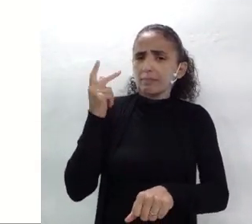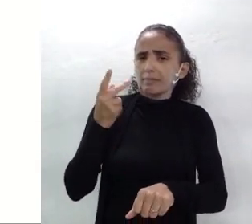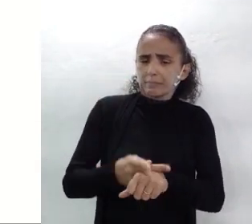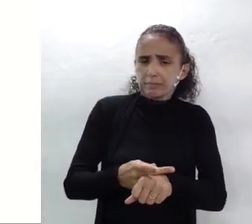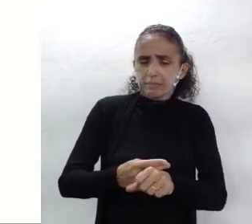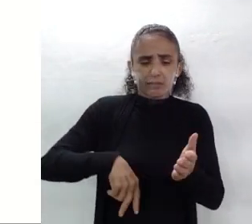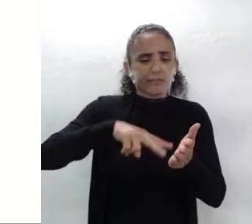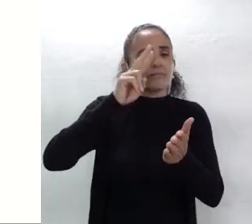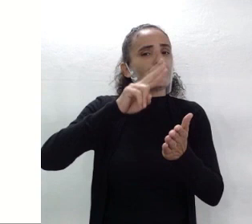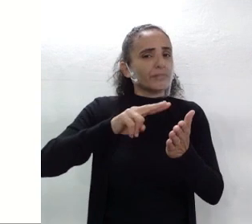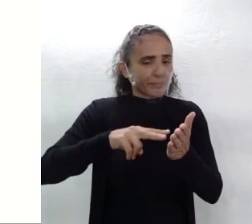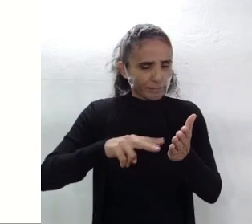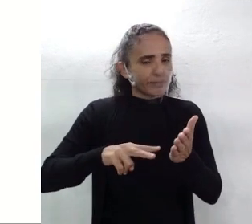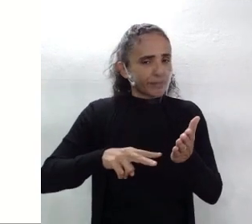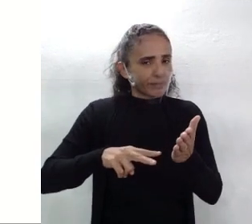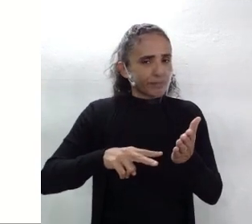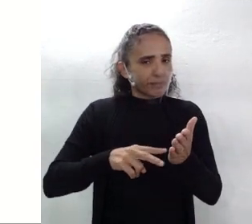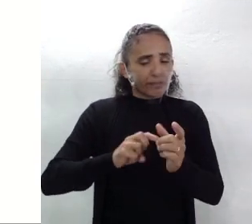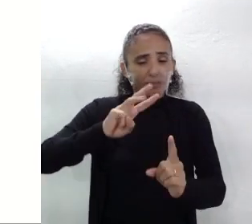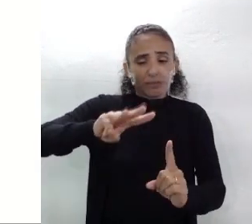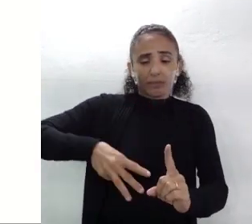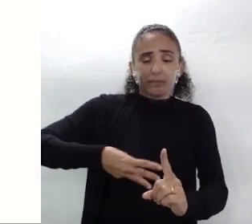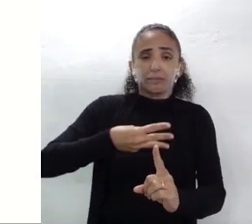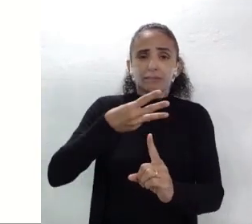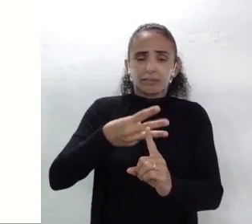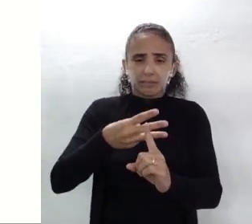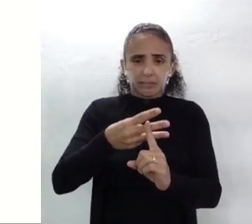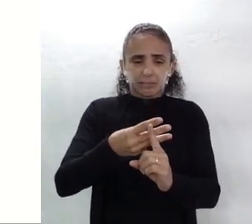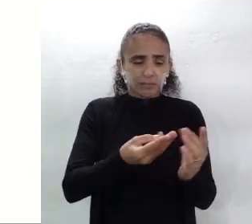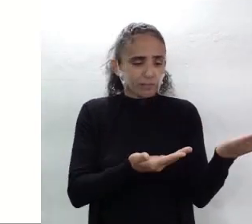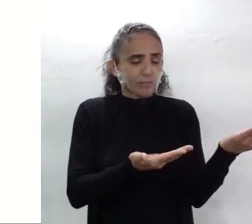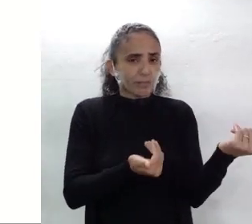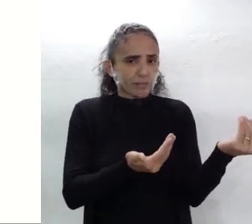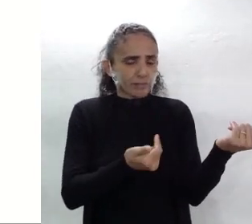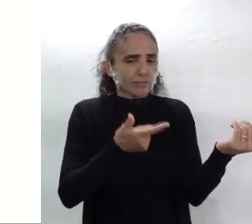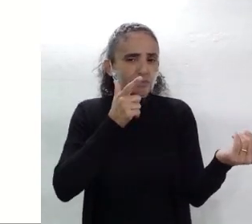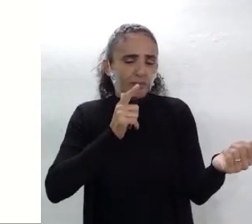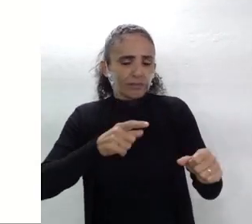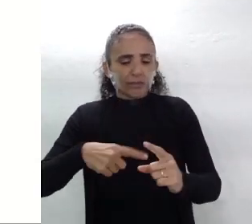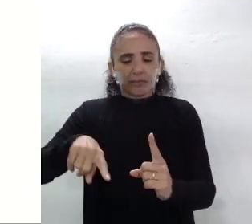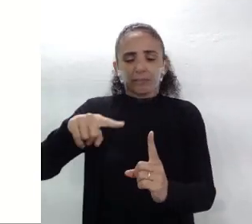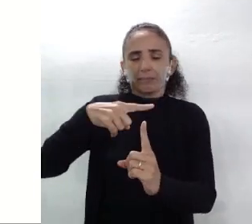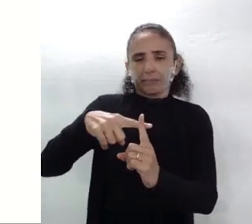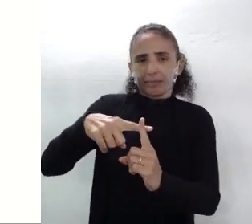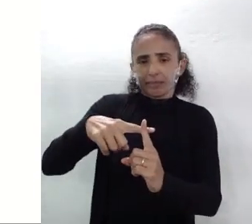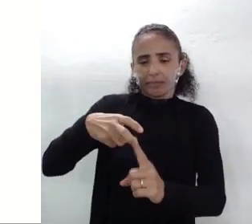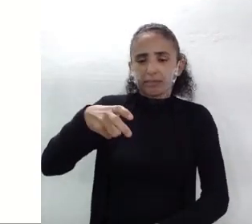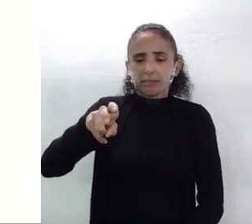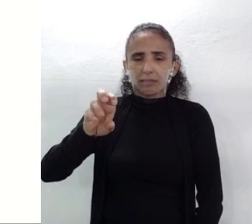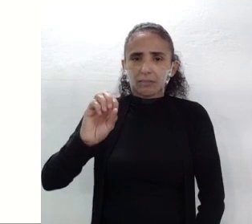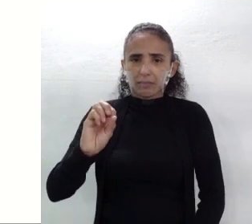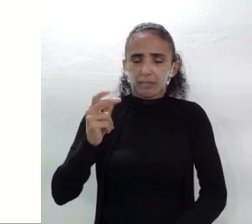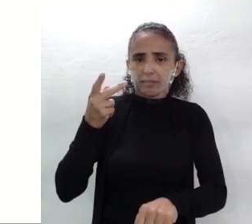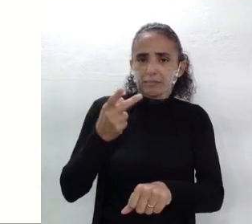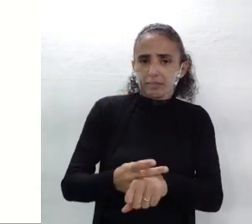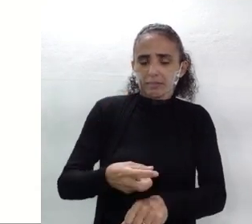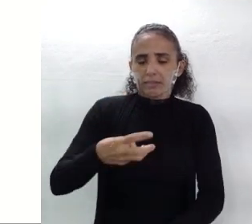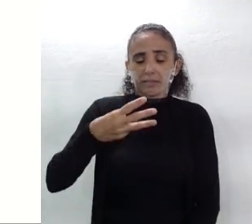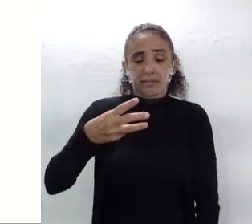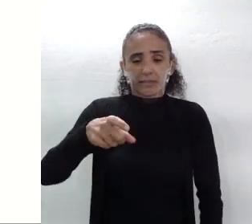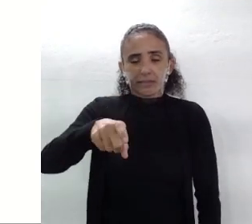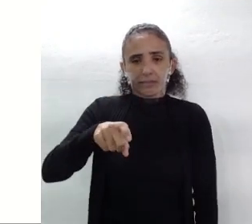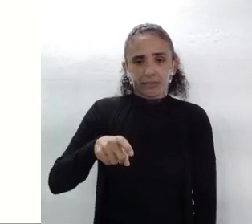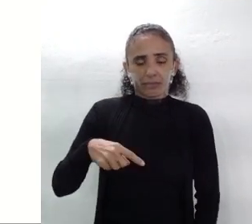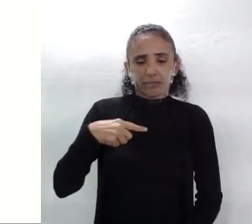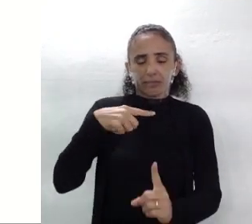ler essa informação. O triplo da moeda do mais novo, mais 50 moedas. Então, fica 3x